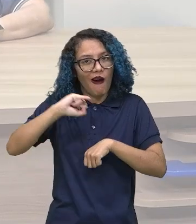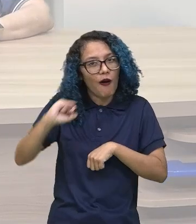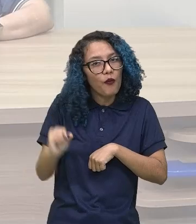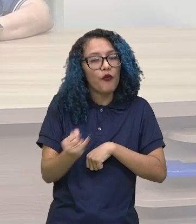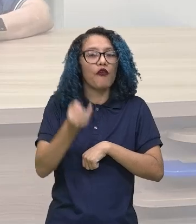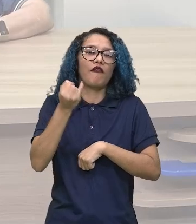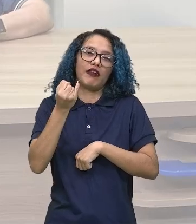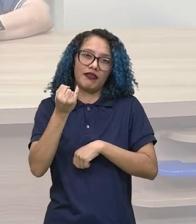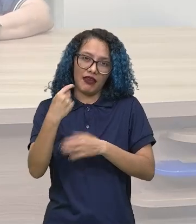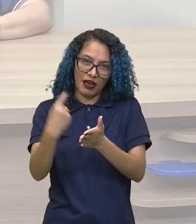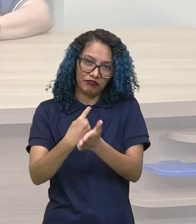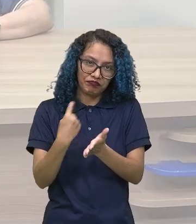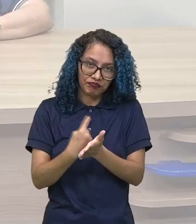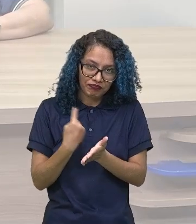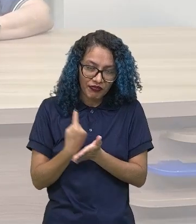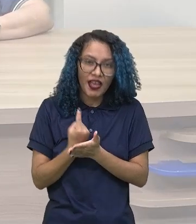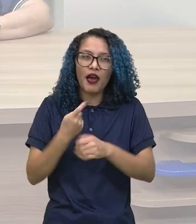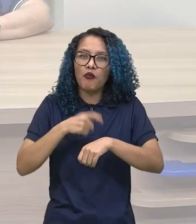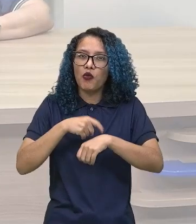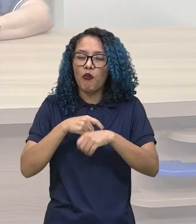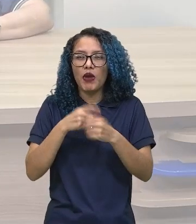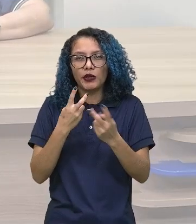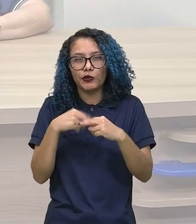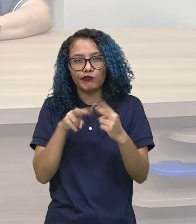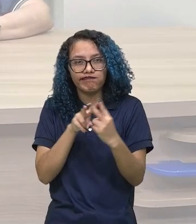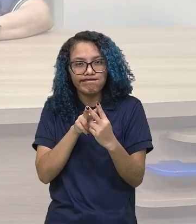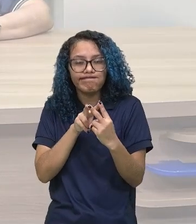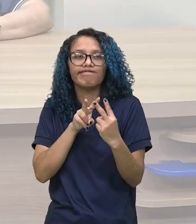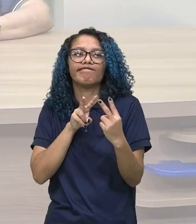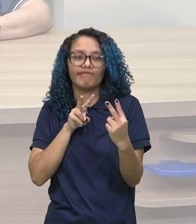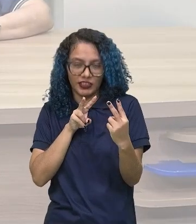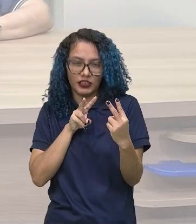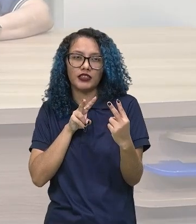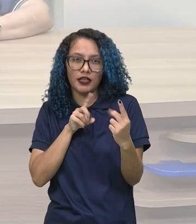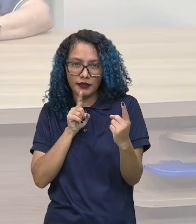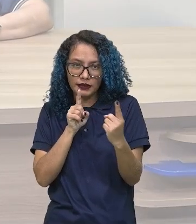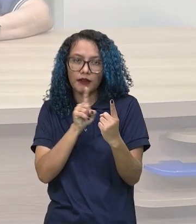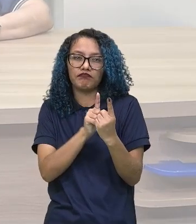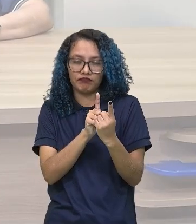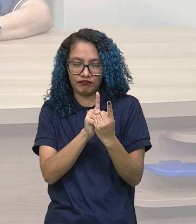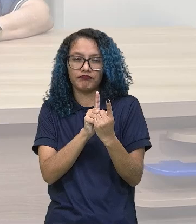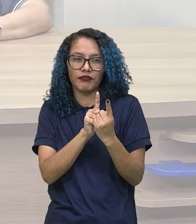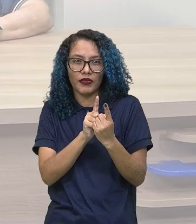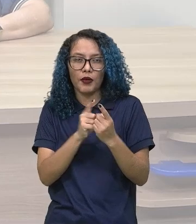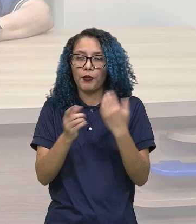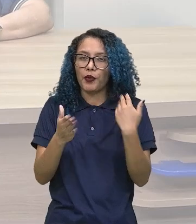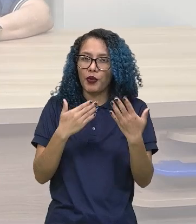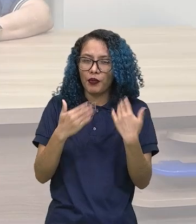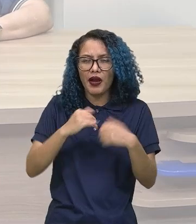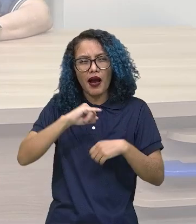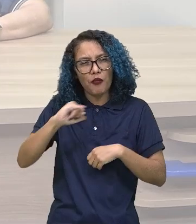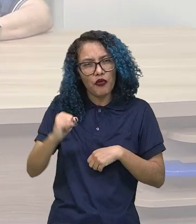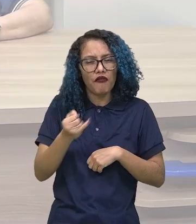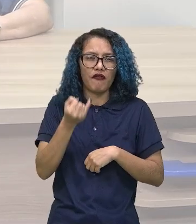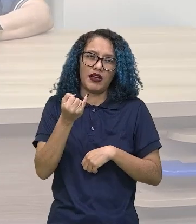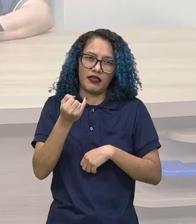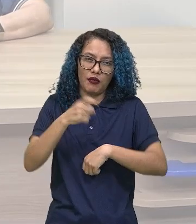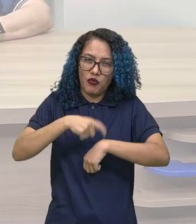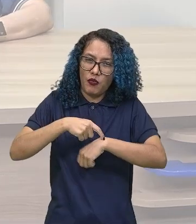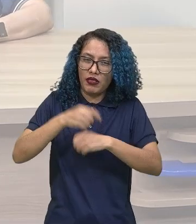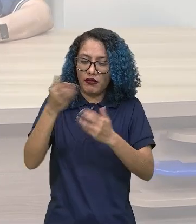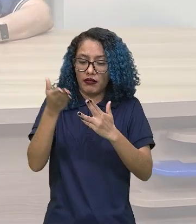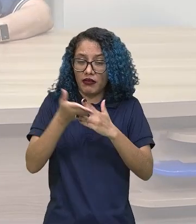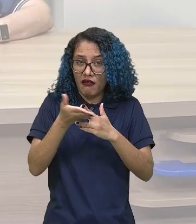assim, simultaneamente, né, de forma síncrona, conversando, e aproveitem mesmo a gente no horário do intervalo, quando nós